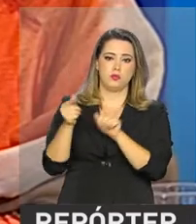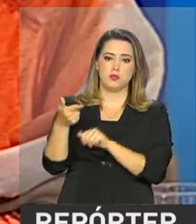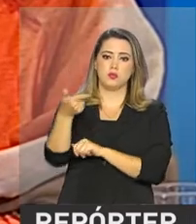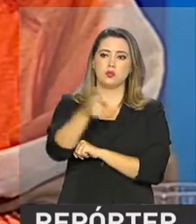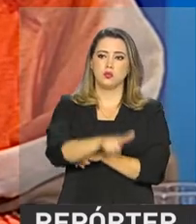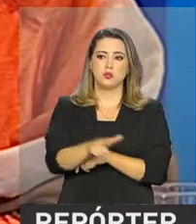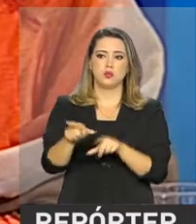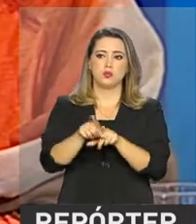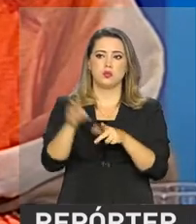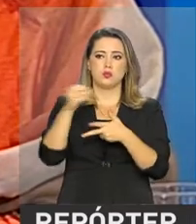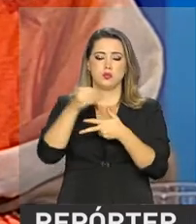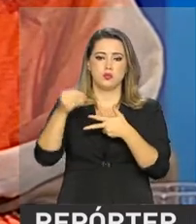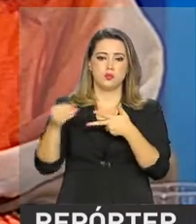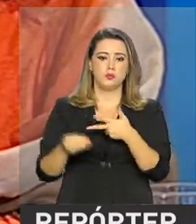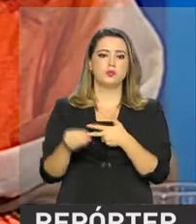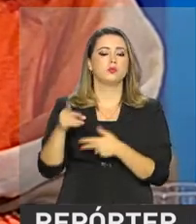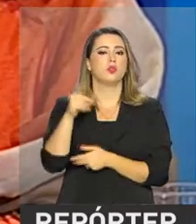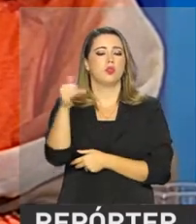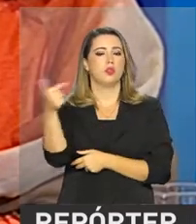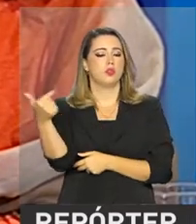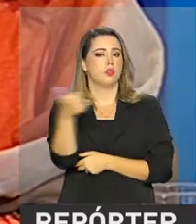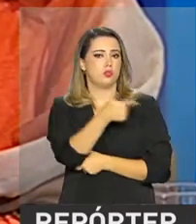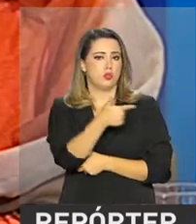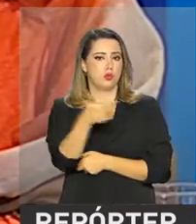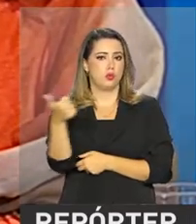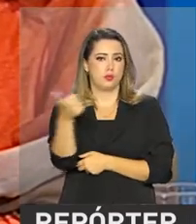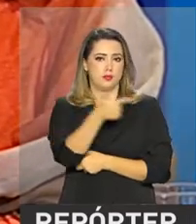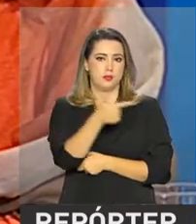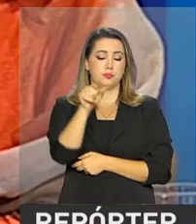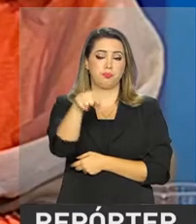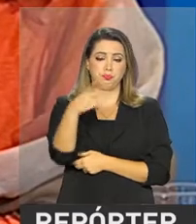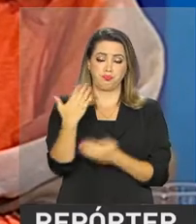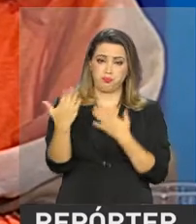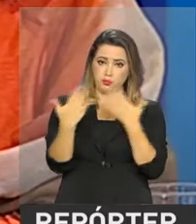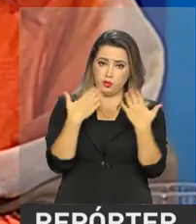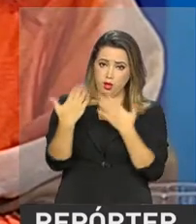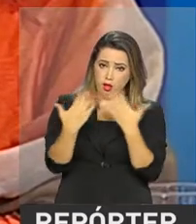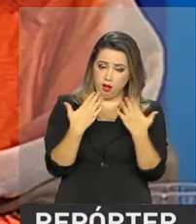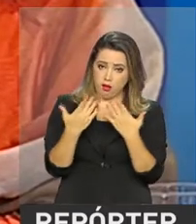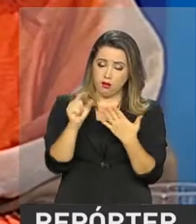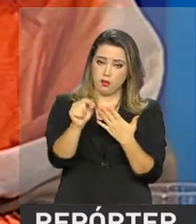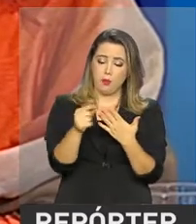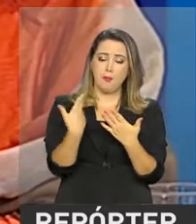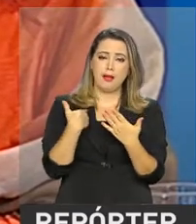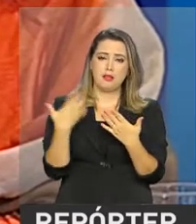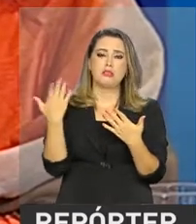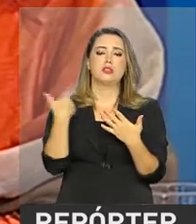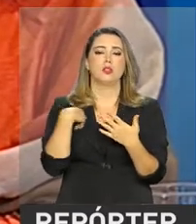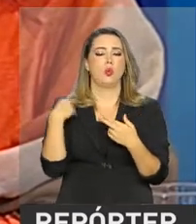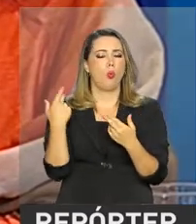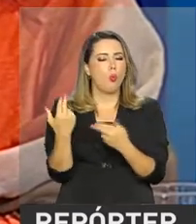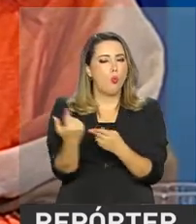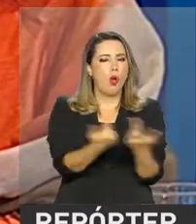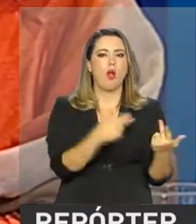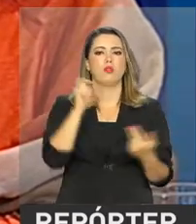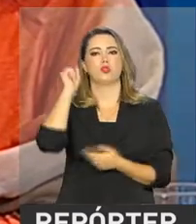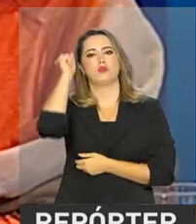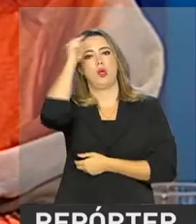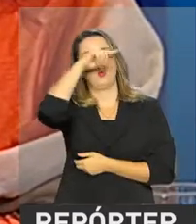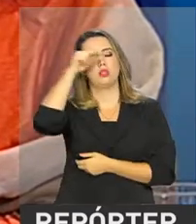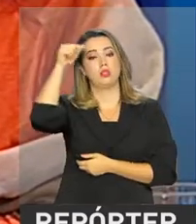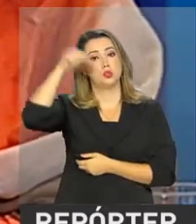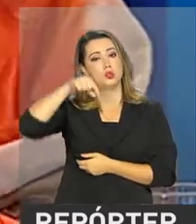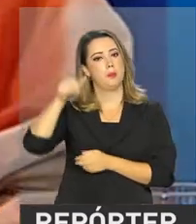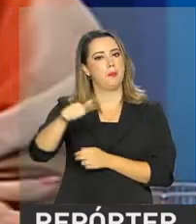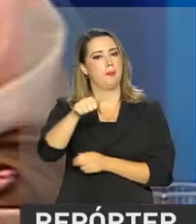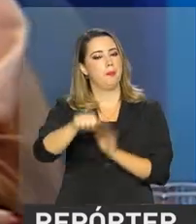vez, a prova no dia 12. A prova que acontecerá, ela é equiparada, ela é equivalente em grau de dificuldade à prova aplicada